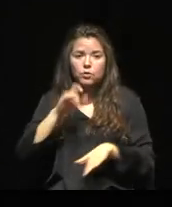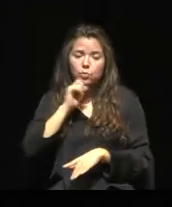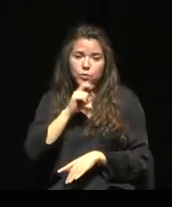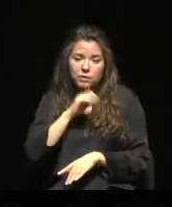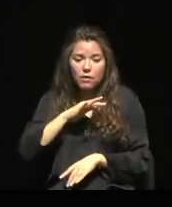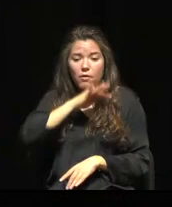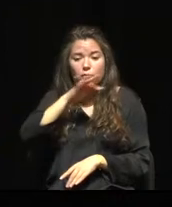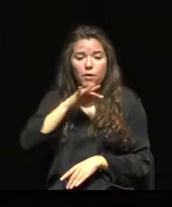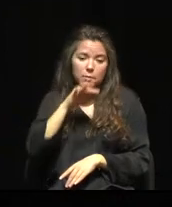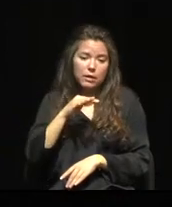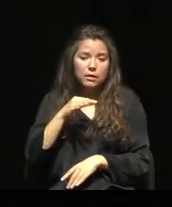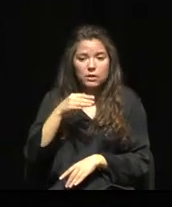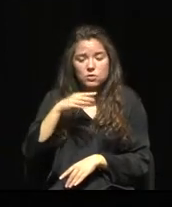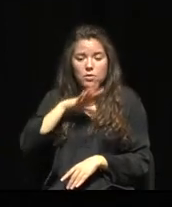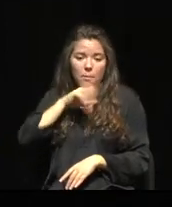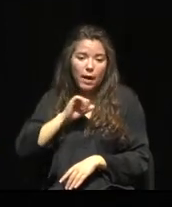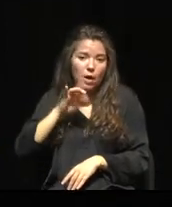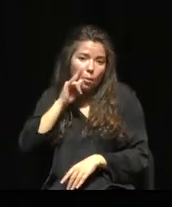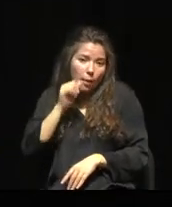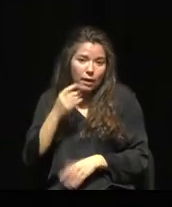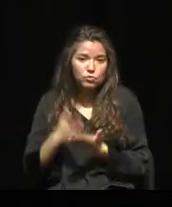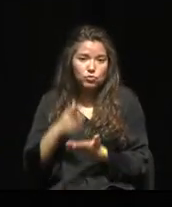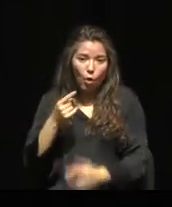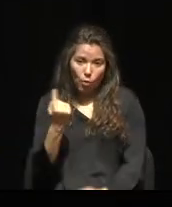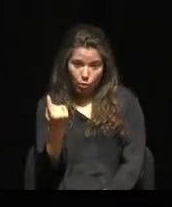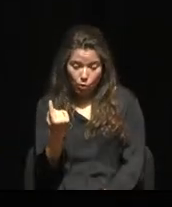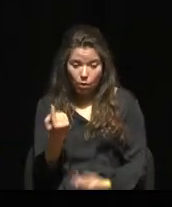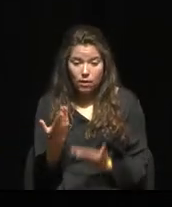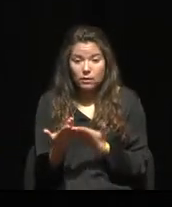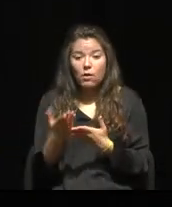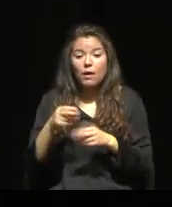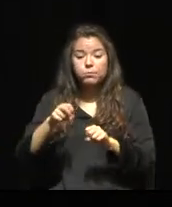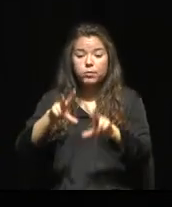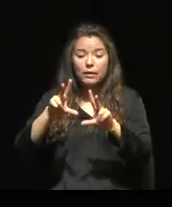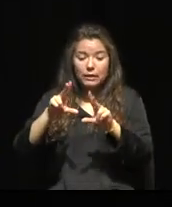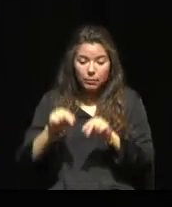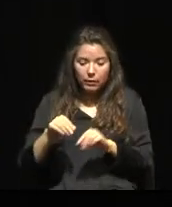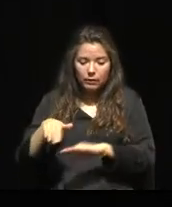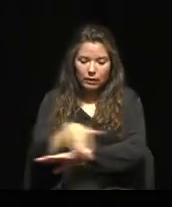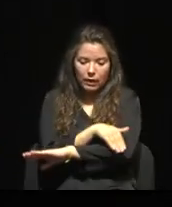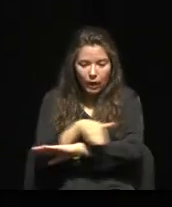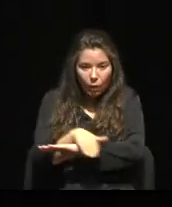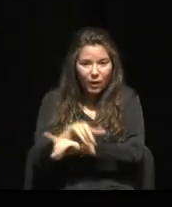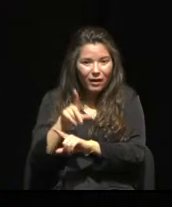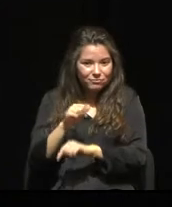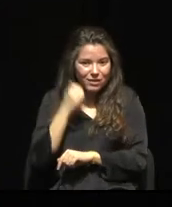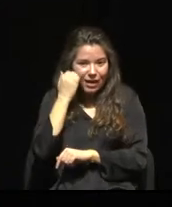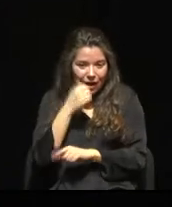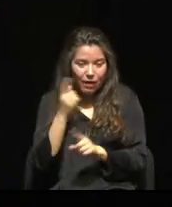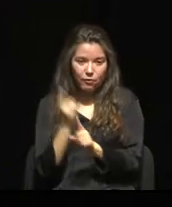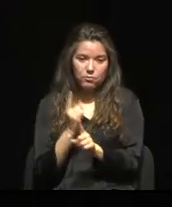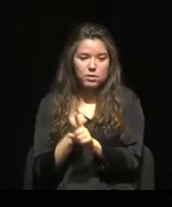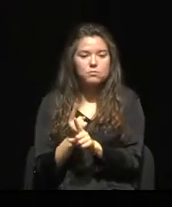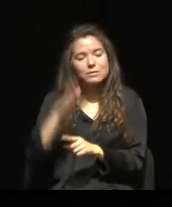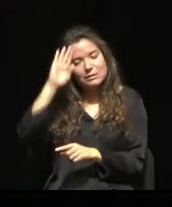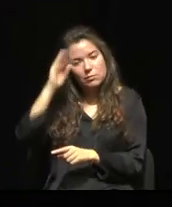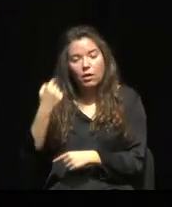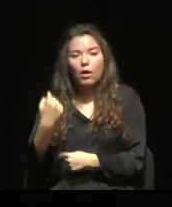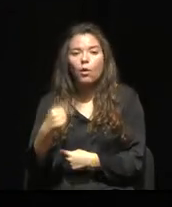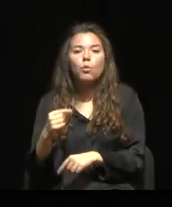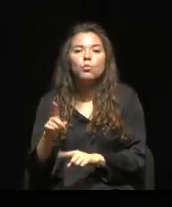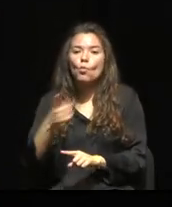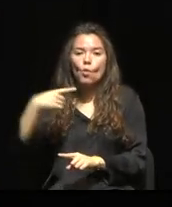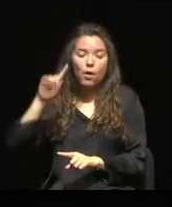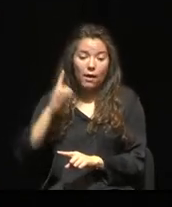Famílias monoparentais os problemas de higiene Urbana são muito graves neste bairro sabemos que não é um caso único mas